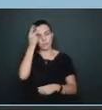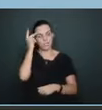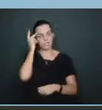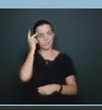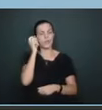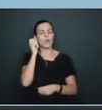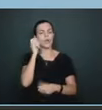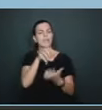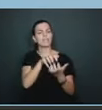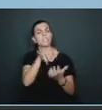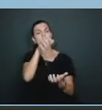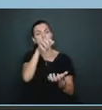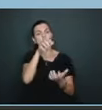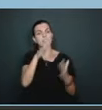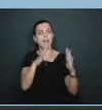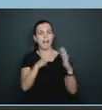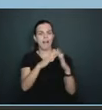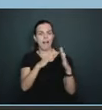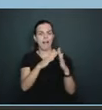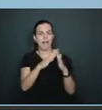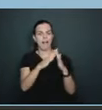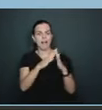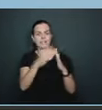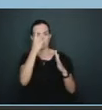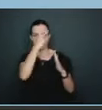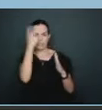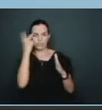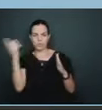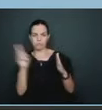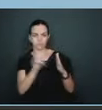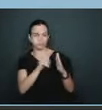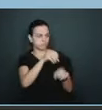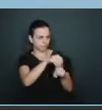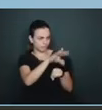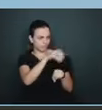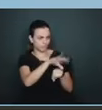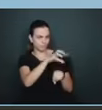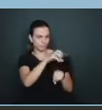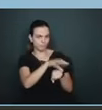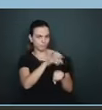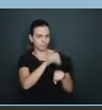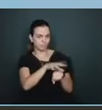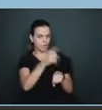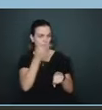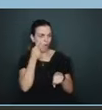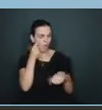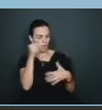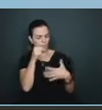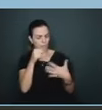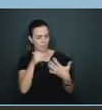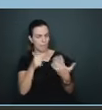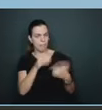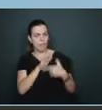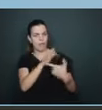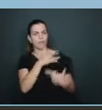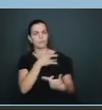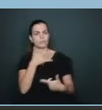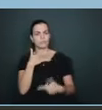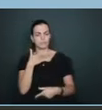casa orientações sobre cuidados com a saúde e como acessar os serviços da comunidade disponível, pessoas idosas